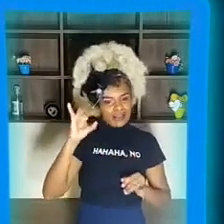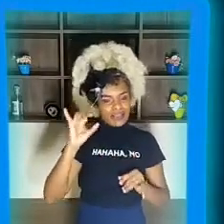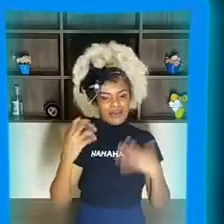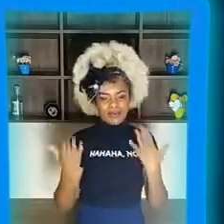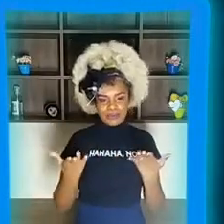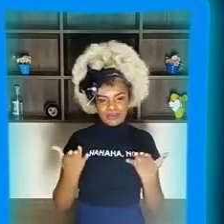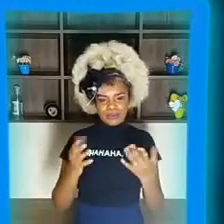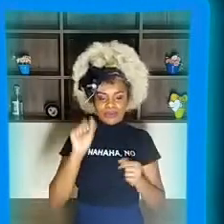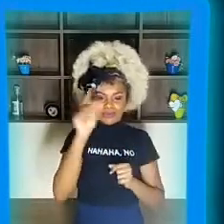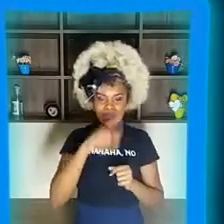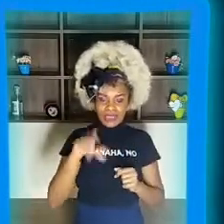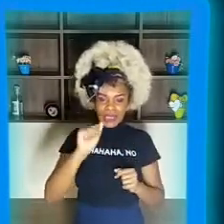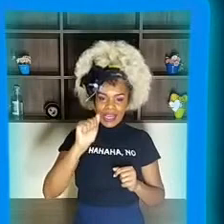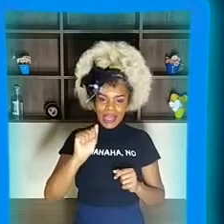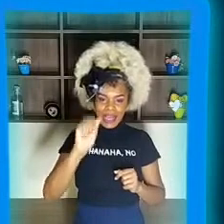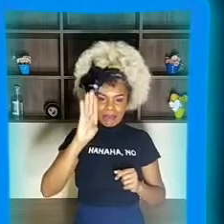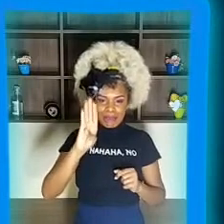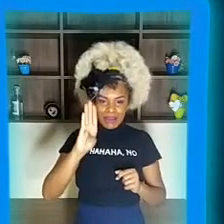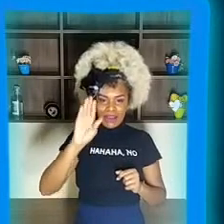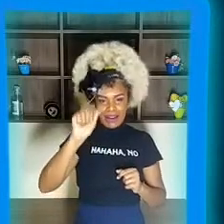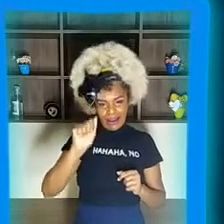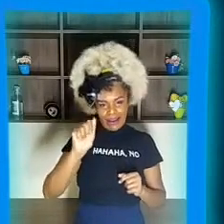assim, arroba